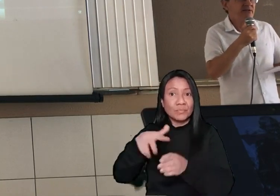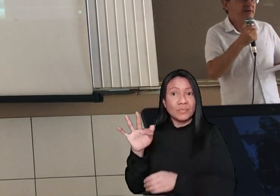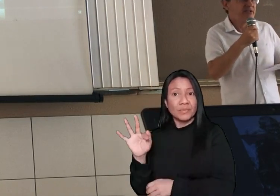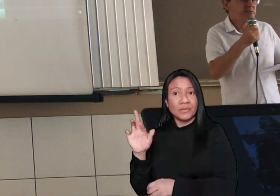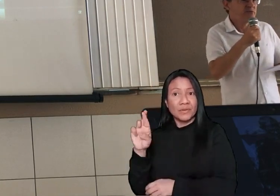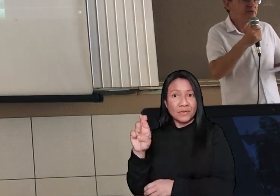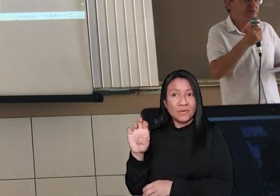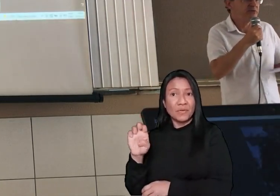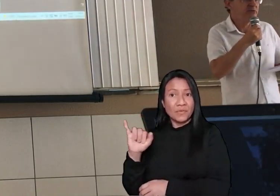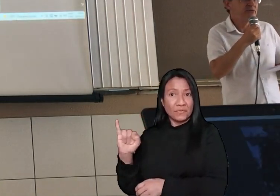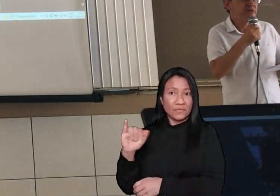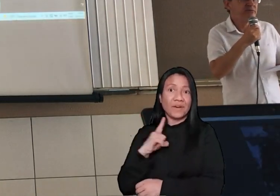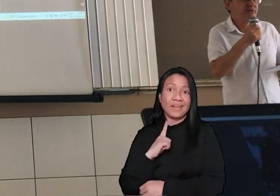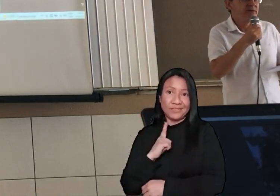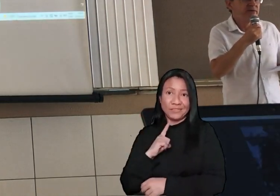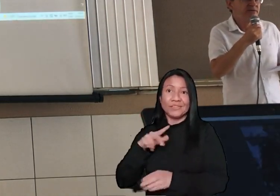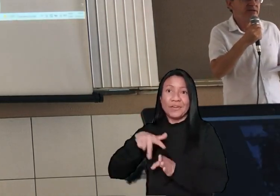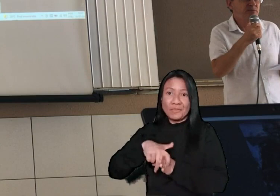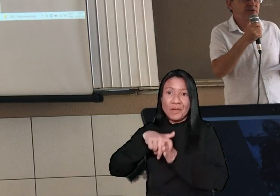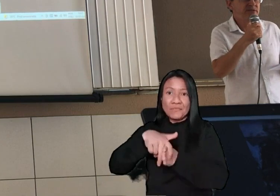Então ele fez